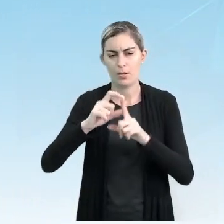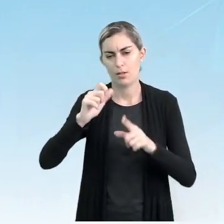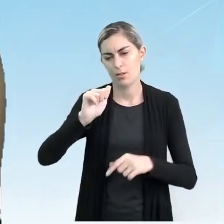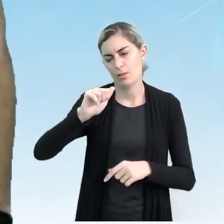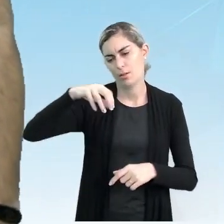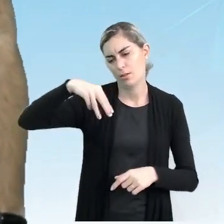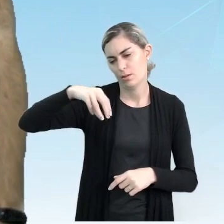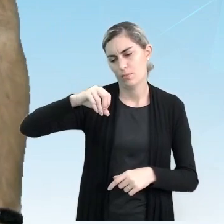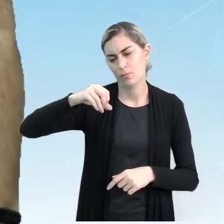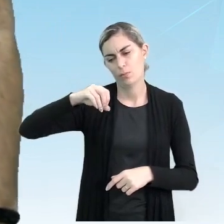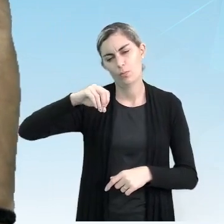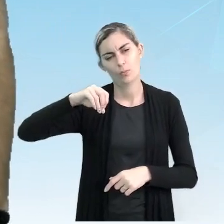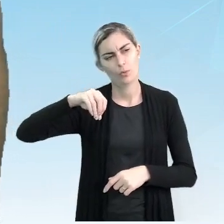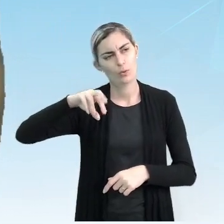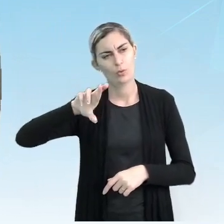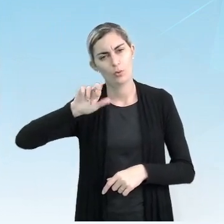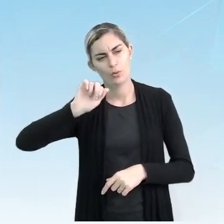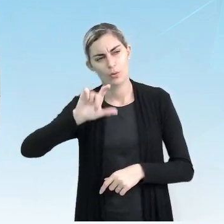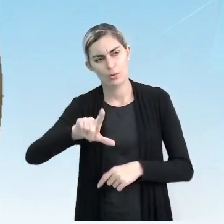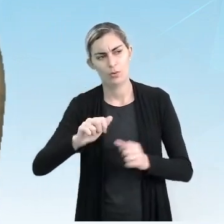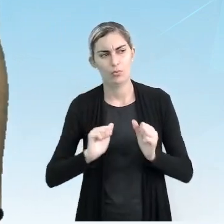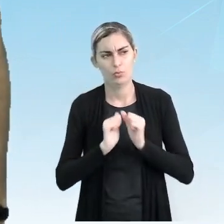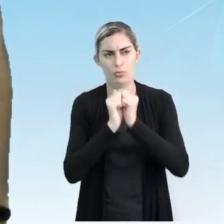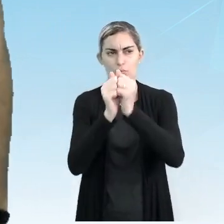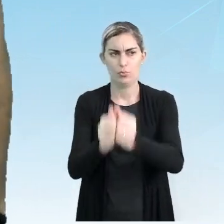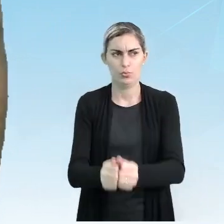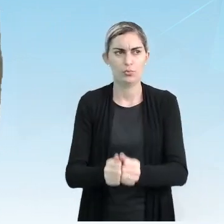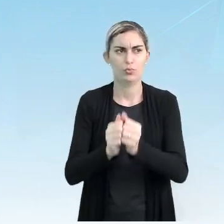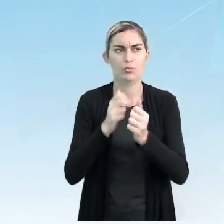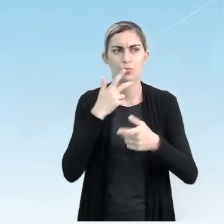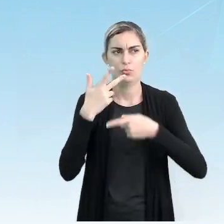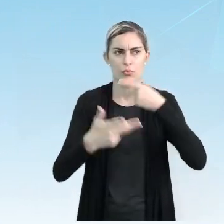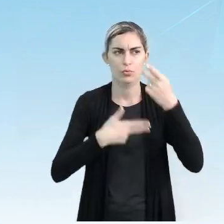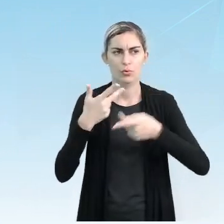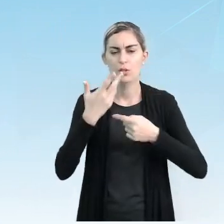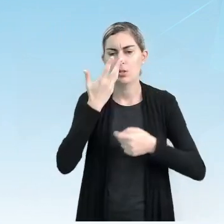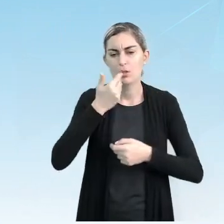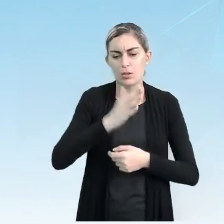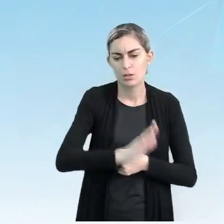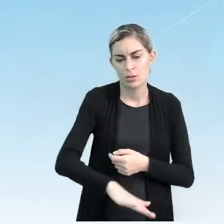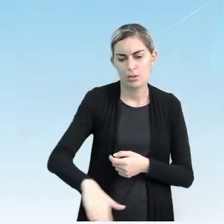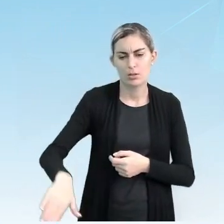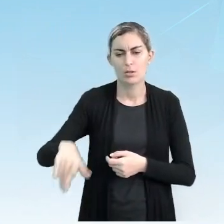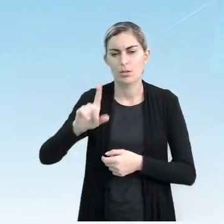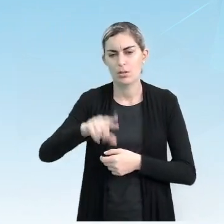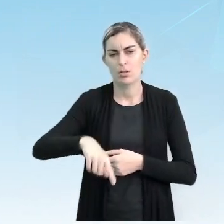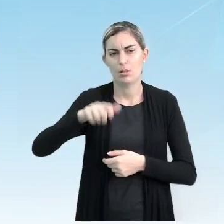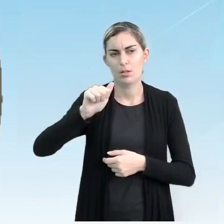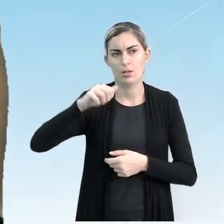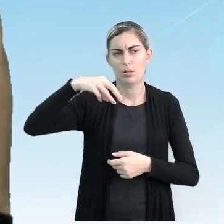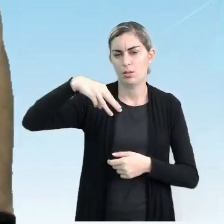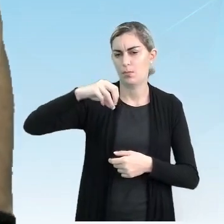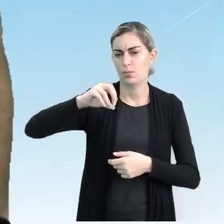amoral junto. Amoral junto. Mas quando a gente diz assim, professor, a criança ela é amoral.